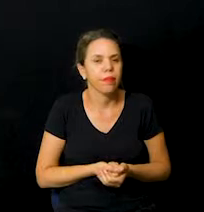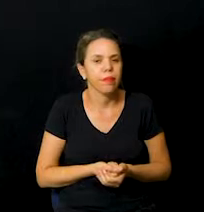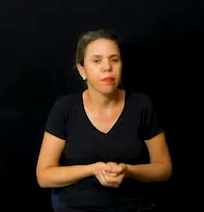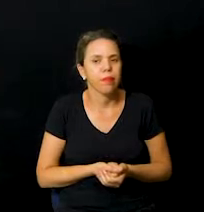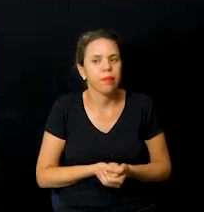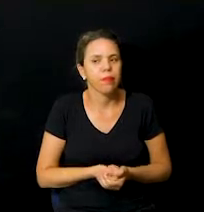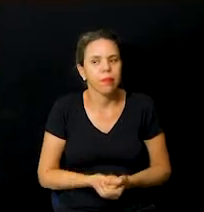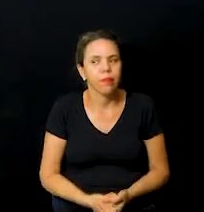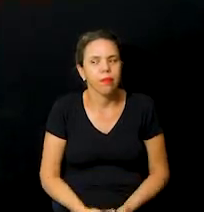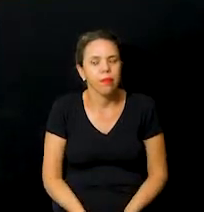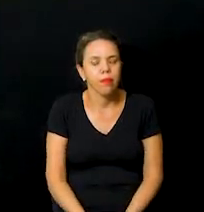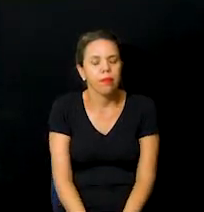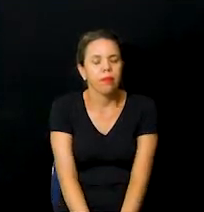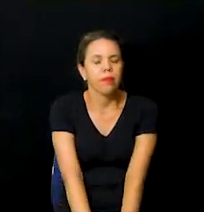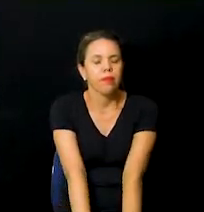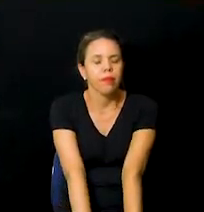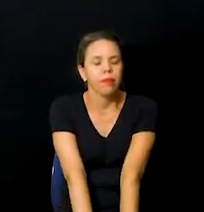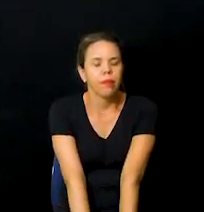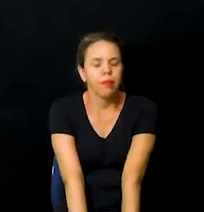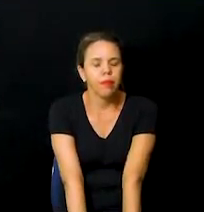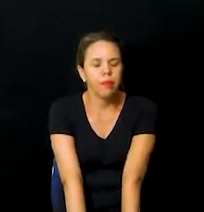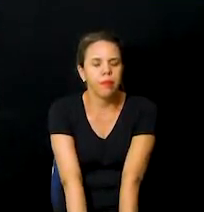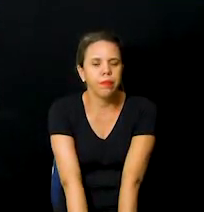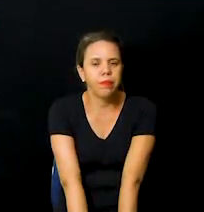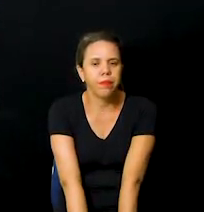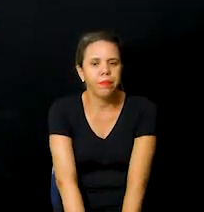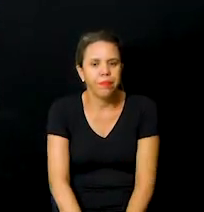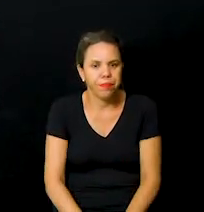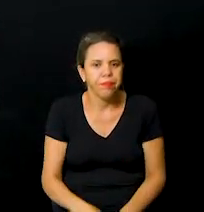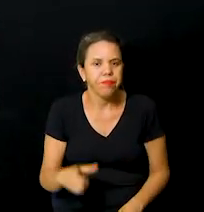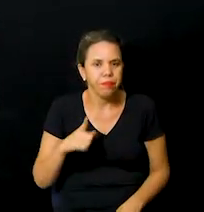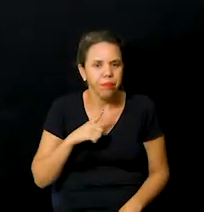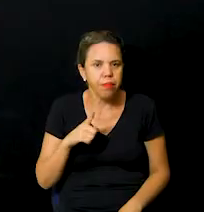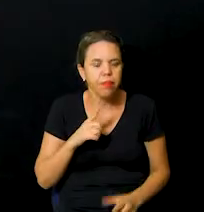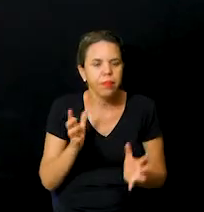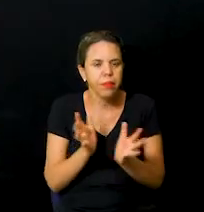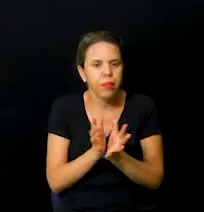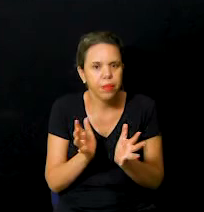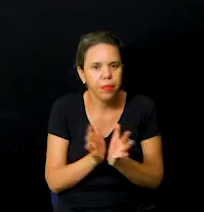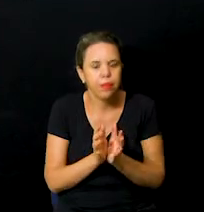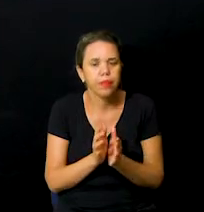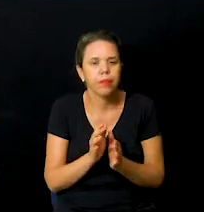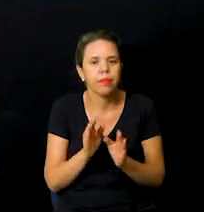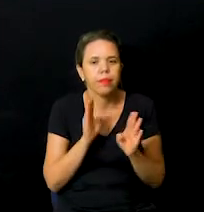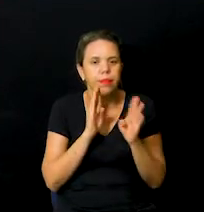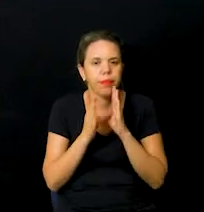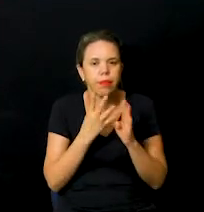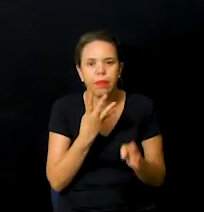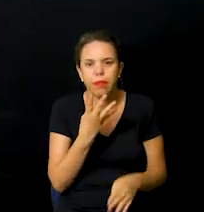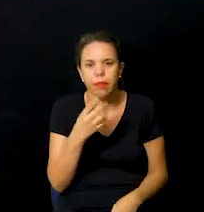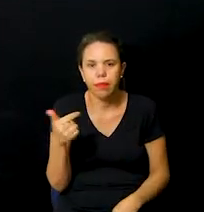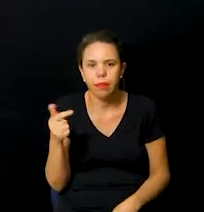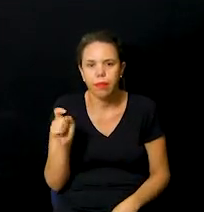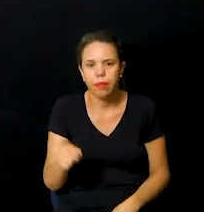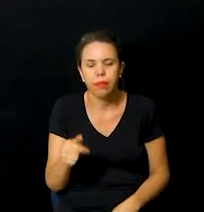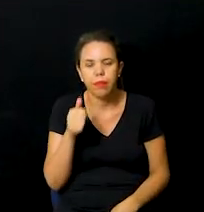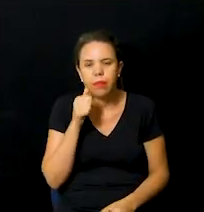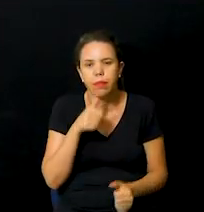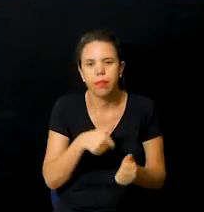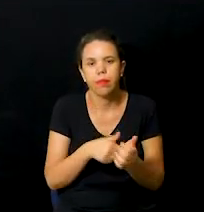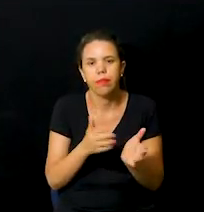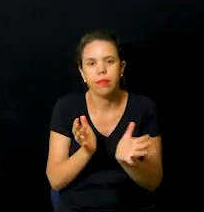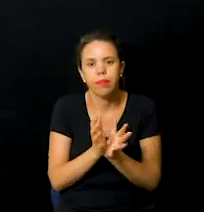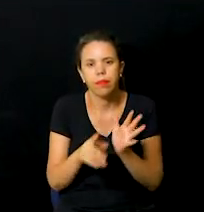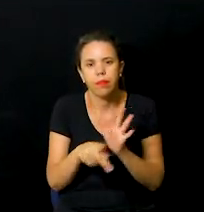redemulheresquedecidem.com.br ou Rede Mulheres que Decidem no Instagram, no Facebook. Nós temos uma comunidade secreta no Facebook com mais de 42